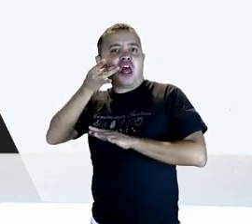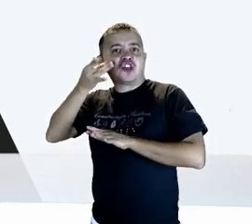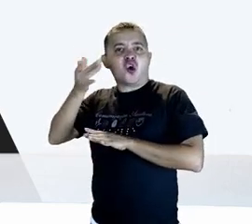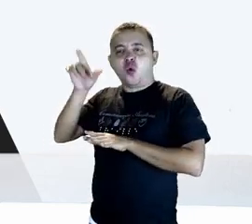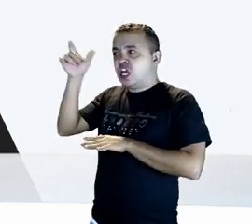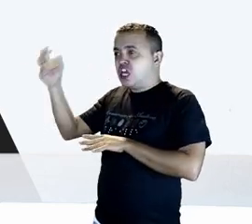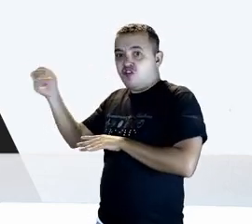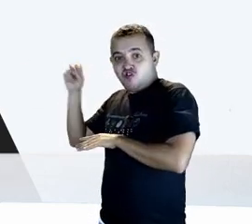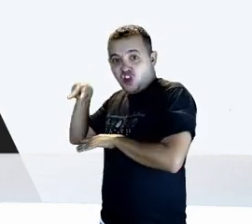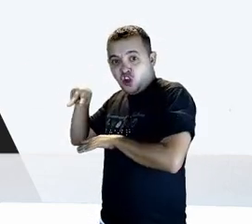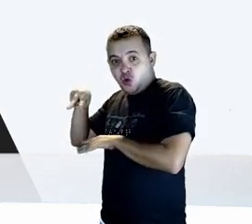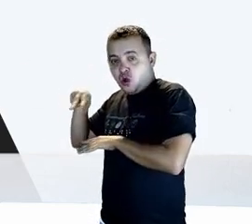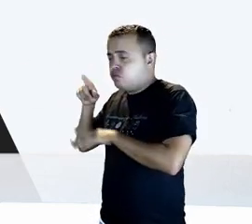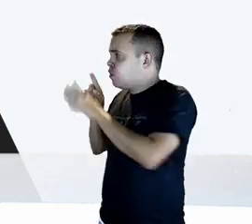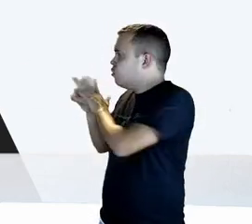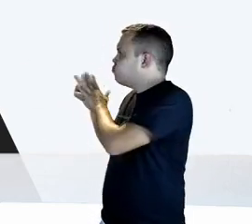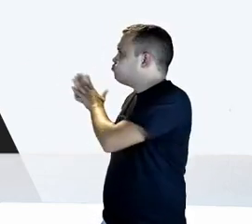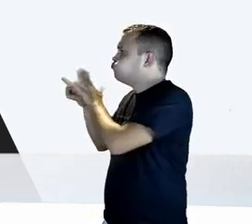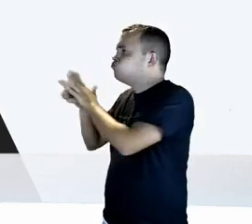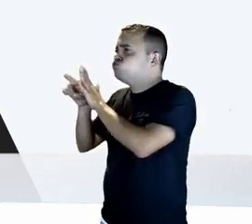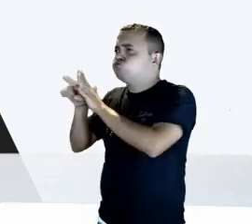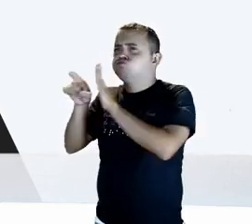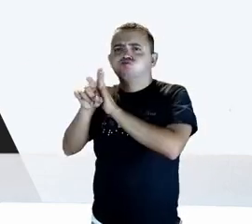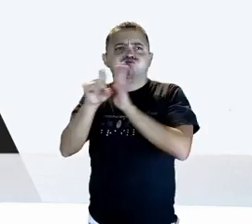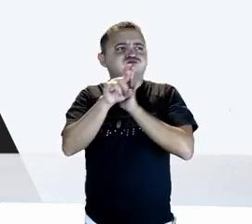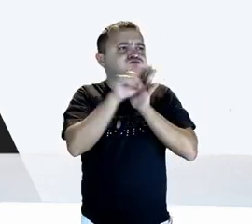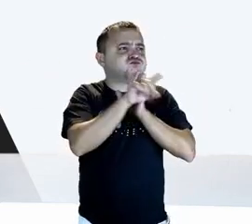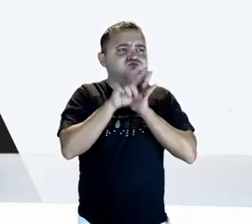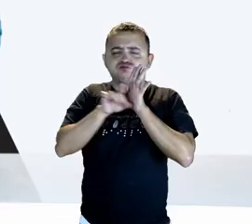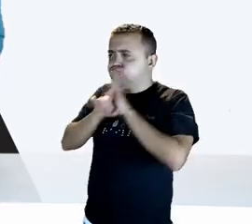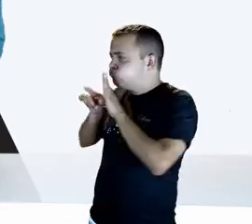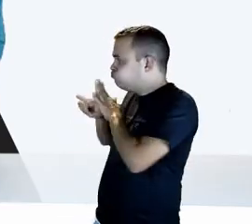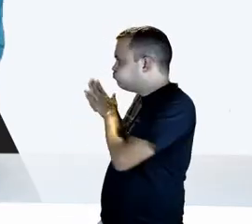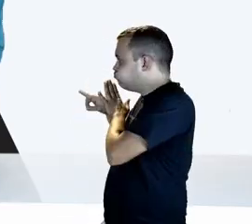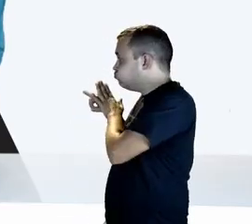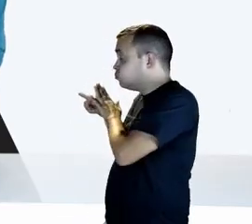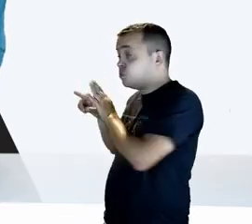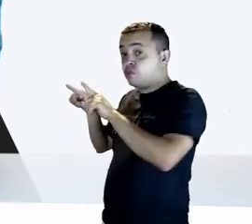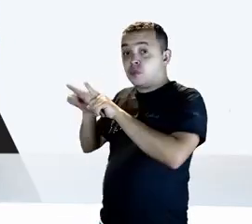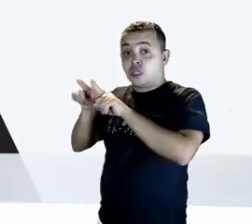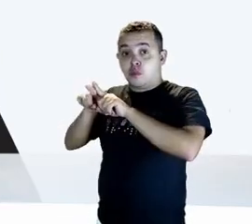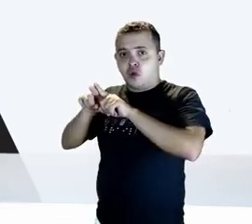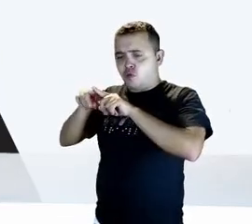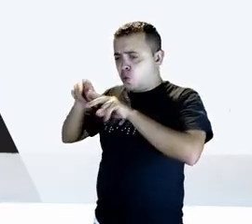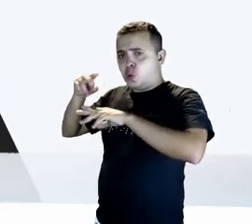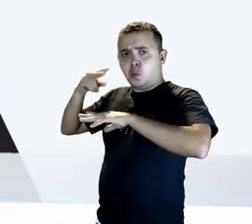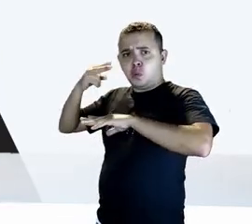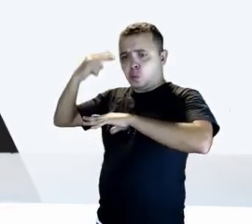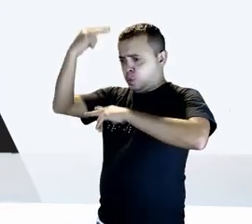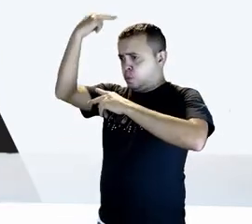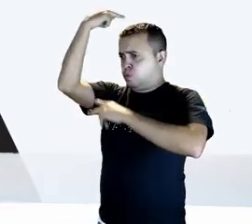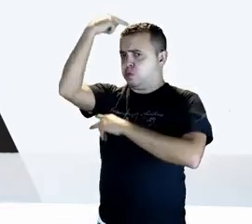testemunhas. Fazer também o exame da cabeça aos pés,